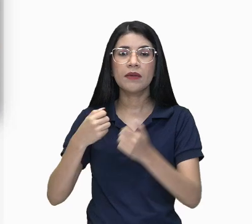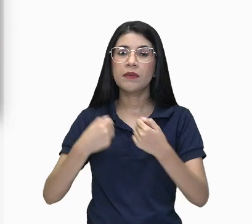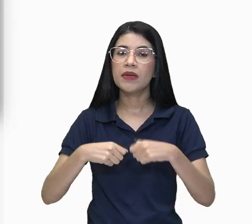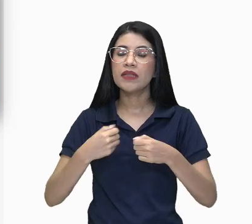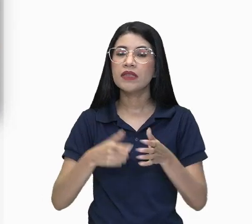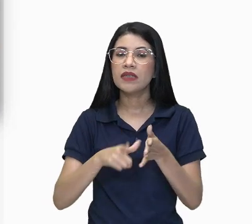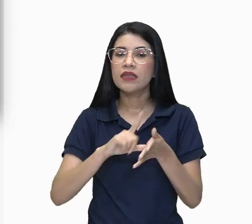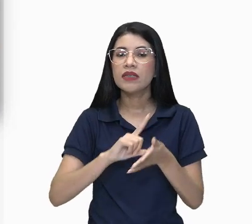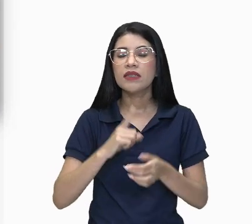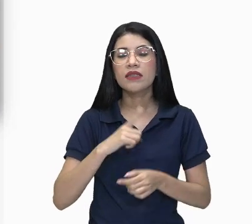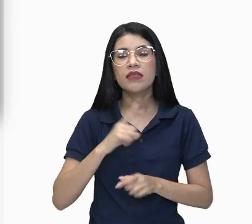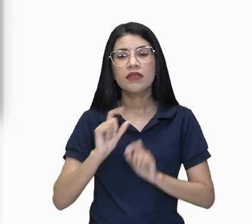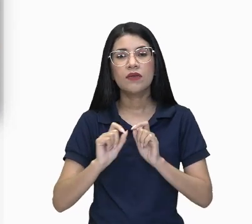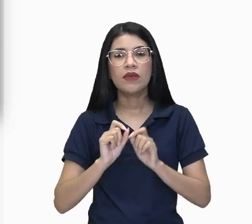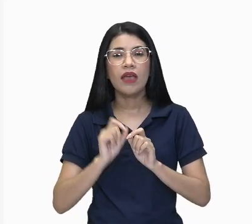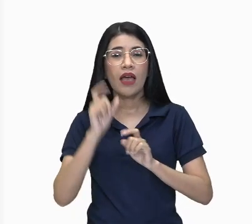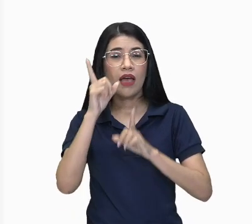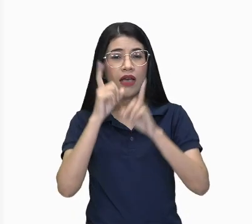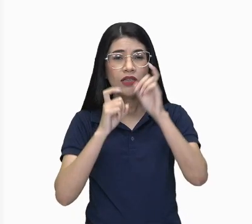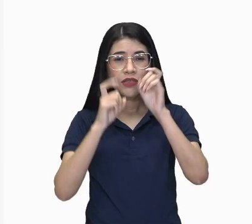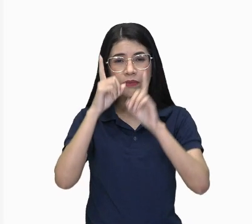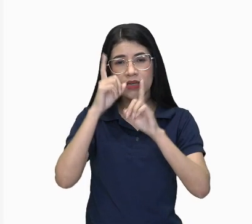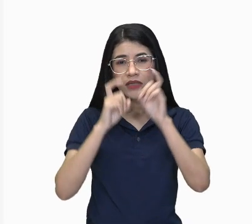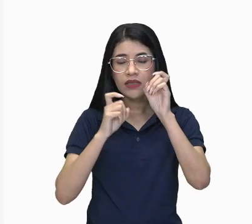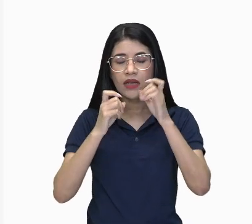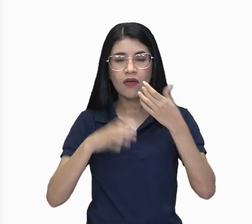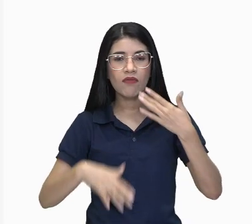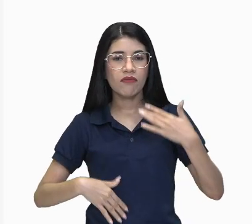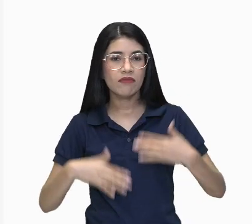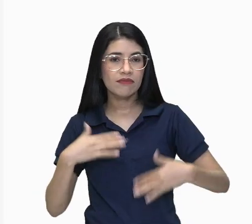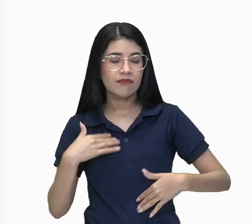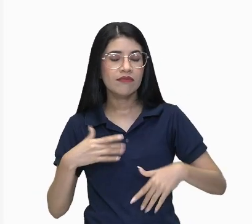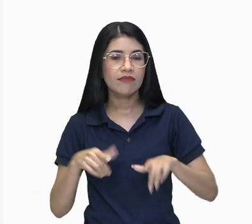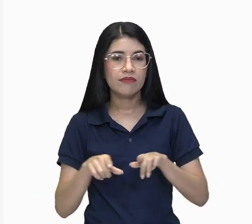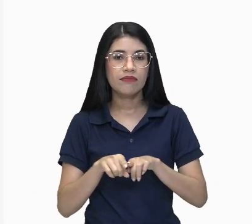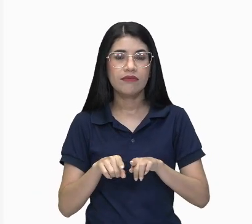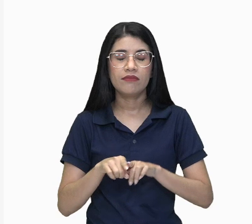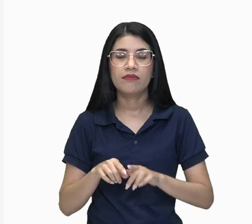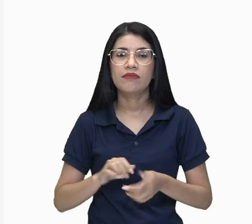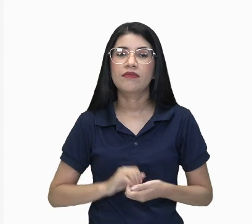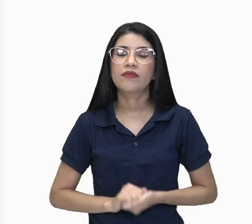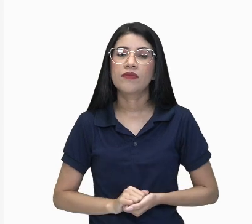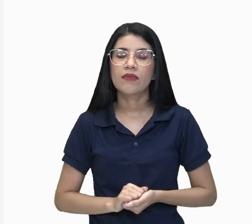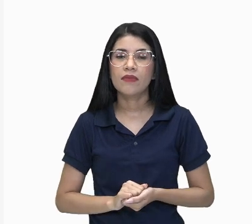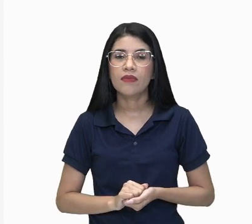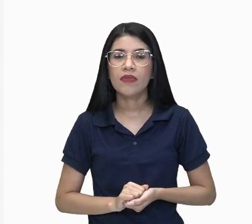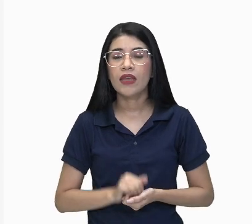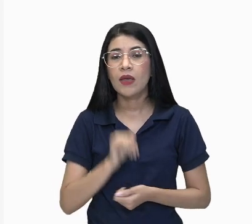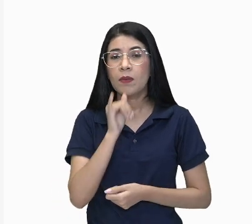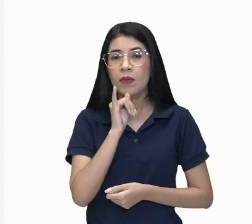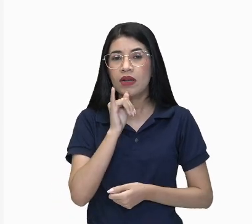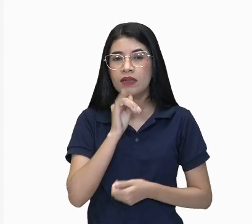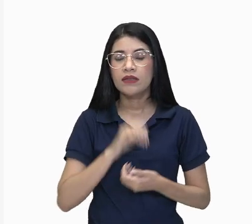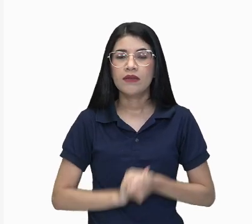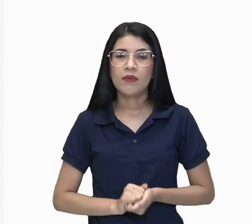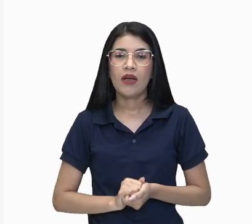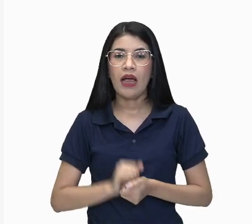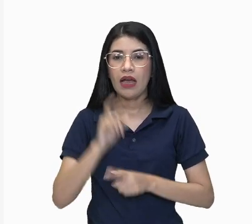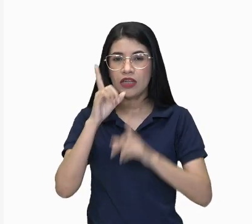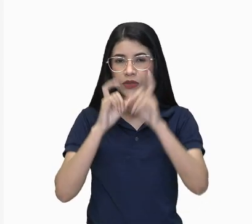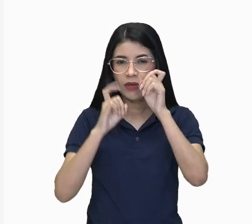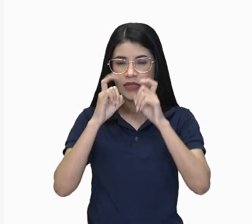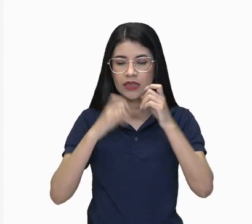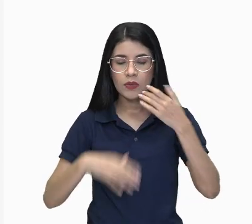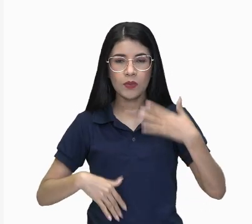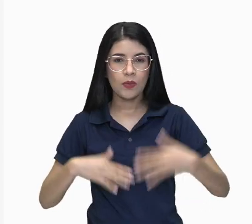o quê? A expressão, né? A expressão corporal, certo? Quando dizemos expressão corporal,